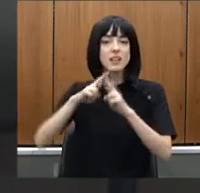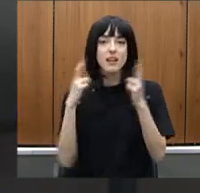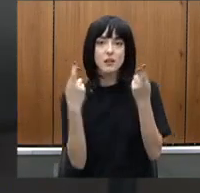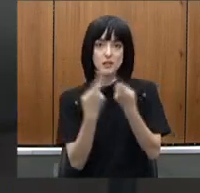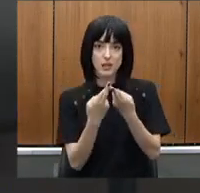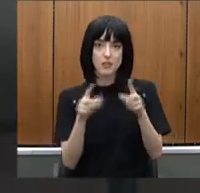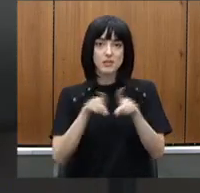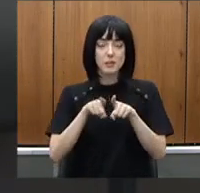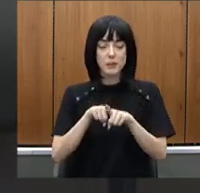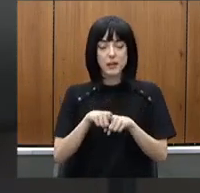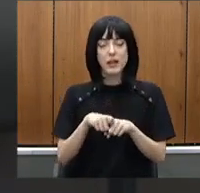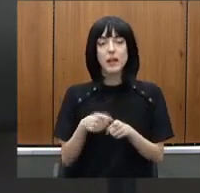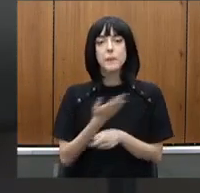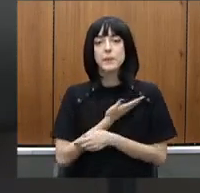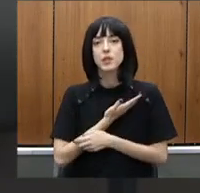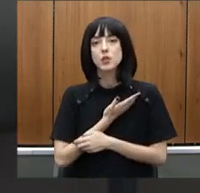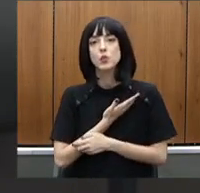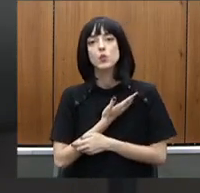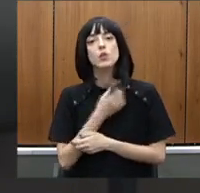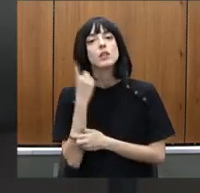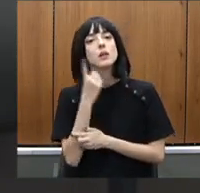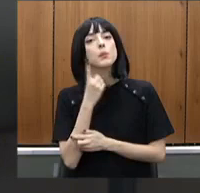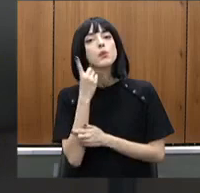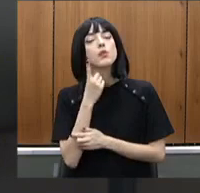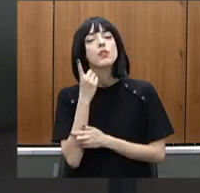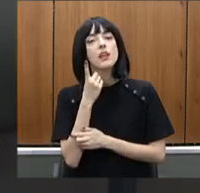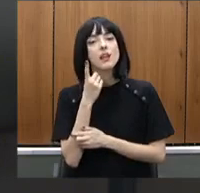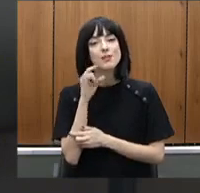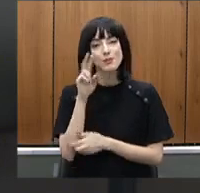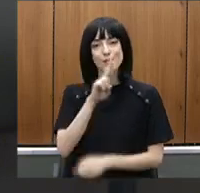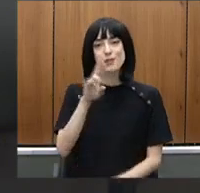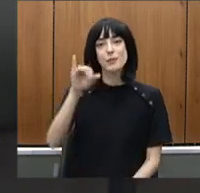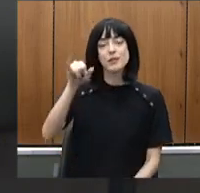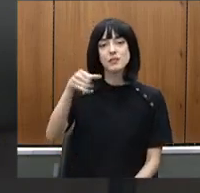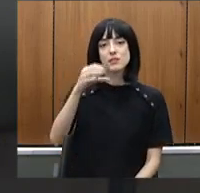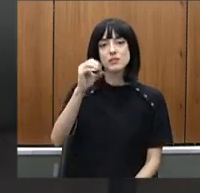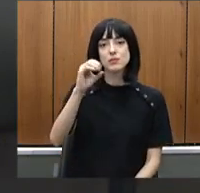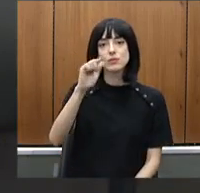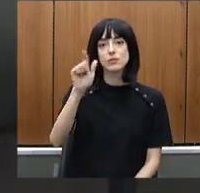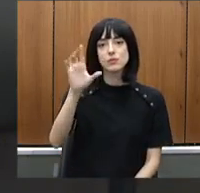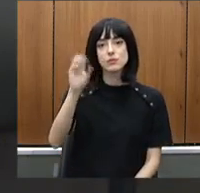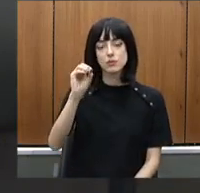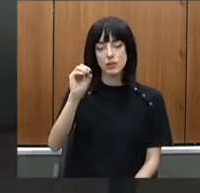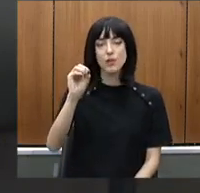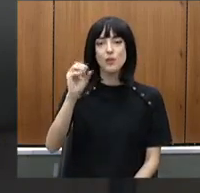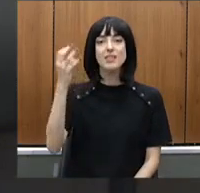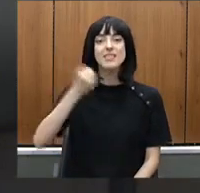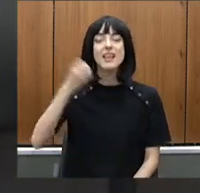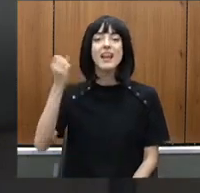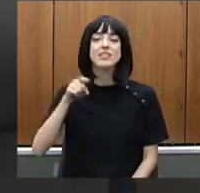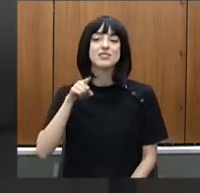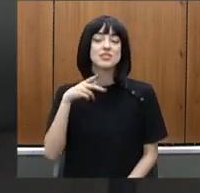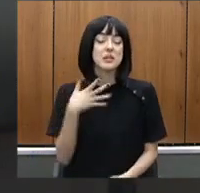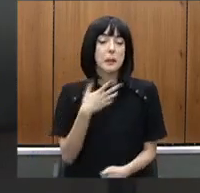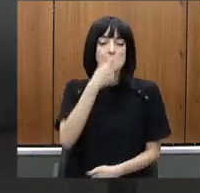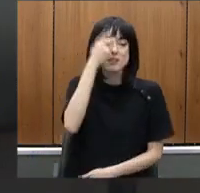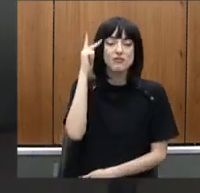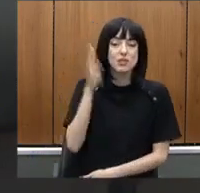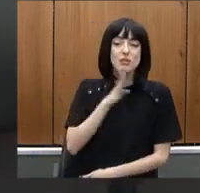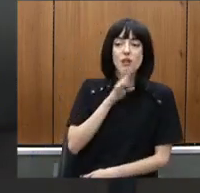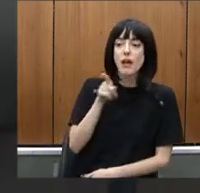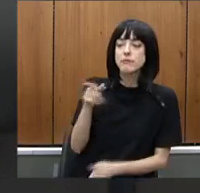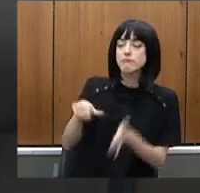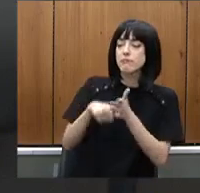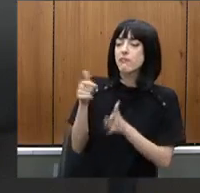que o João Leite quem não conhece ele acha que é origem dele da Polícia Militar o pai foi né João porque a defesa é muito